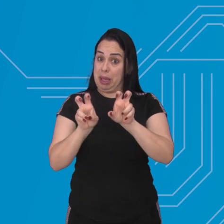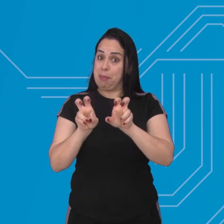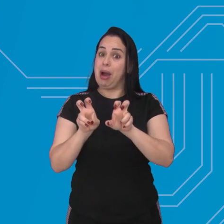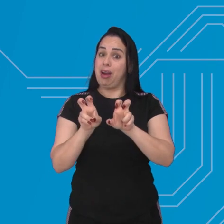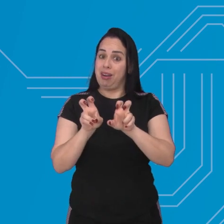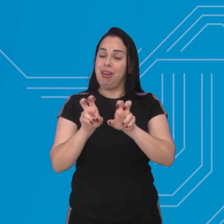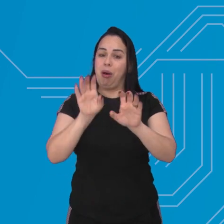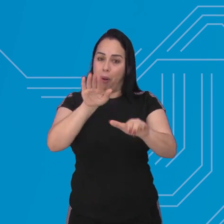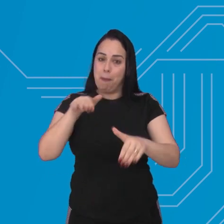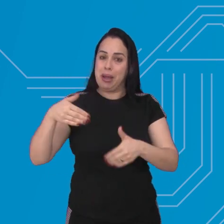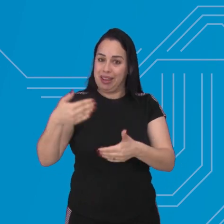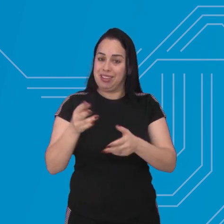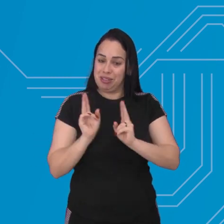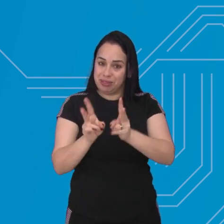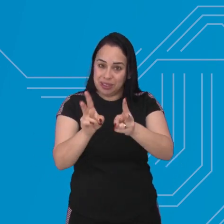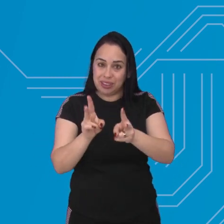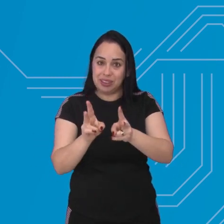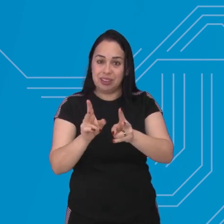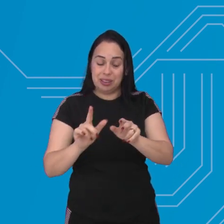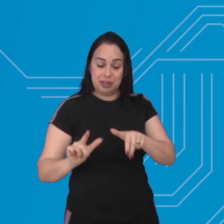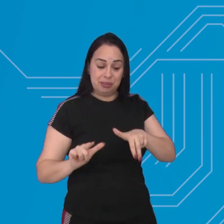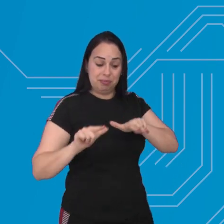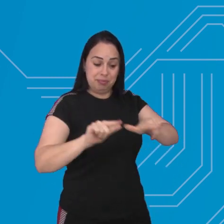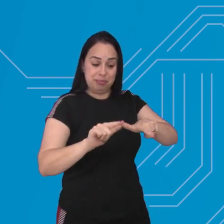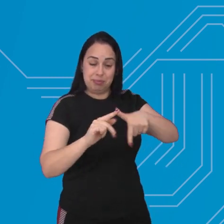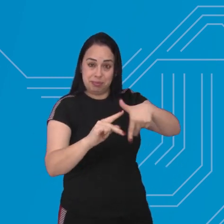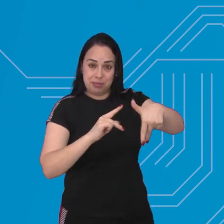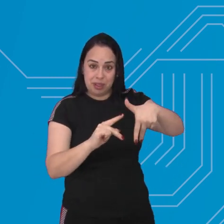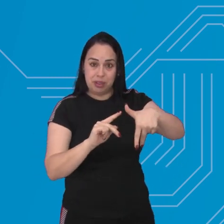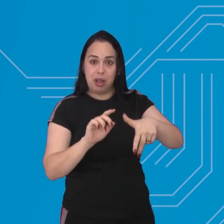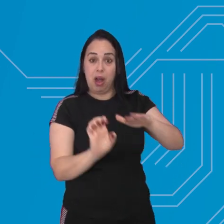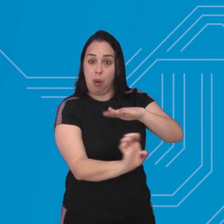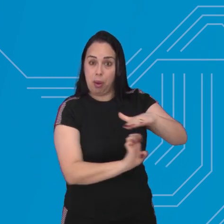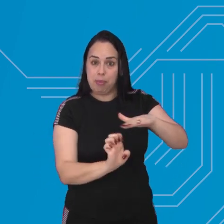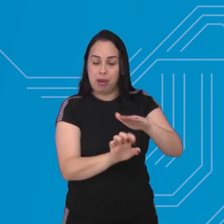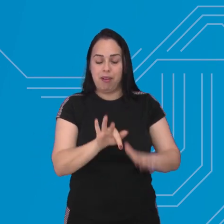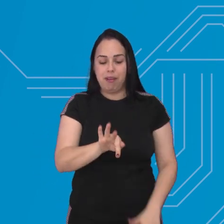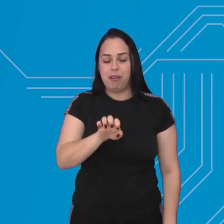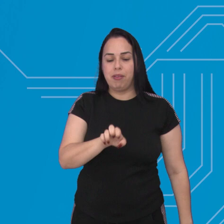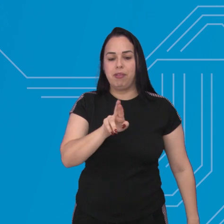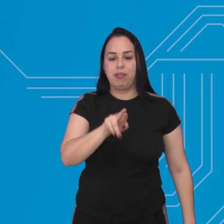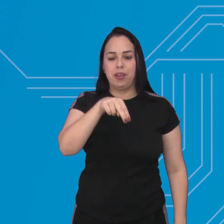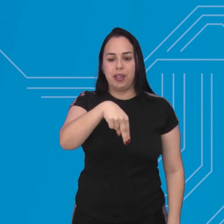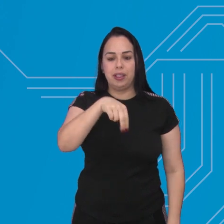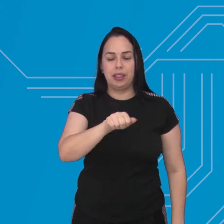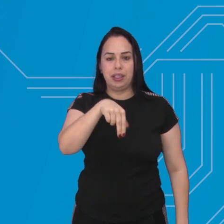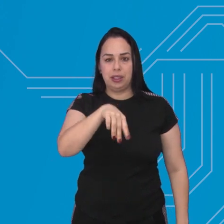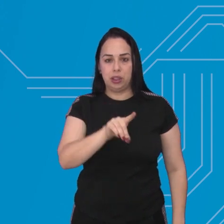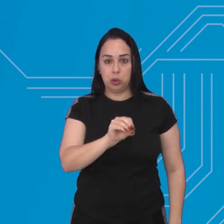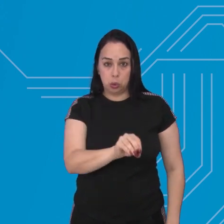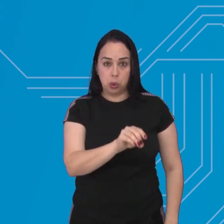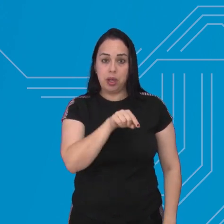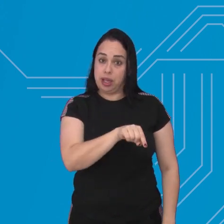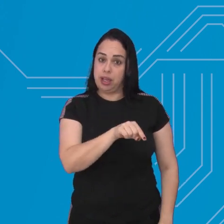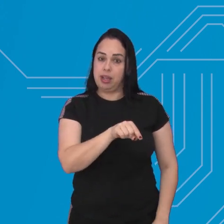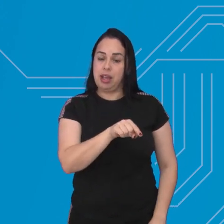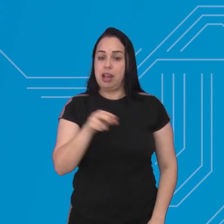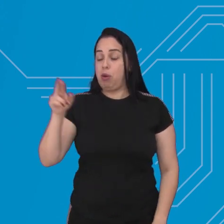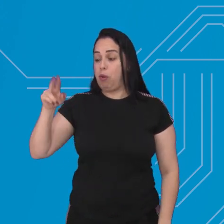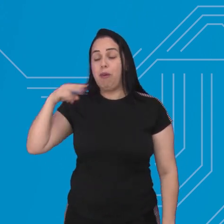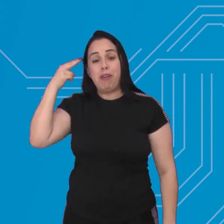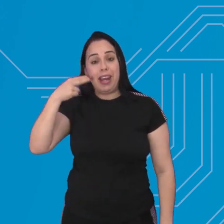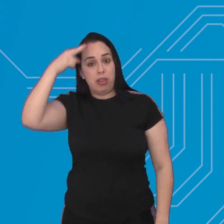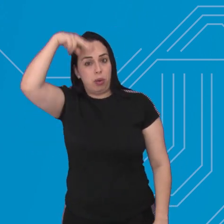Ainda sobre homenagens, a Câmara concedeu o título de cidadão joseense ao empresário Fernando Augusto Evaristo. Para o